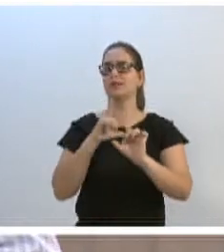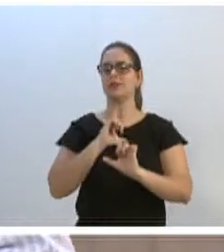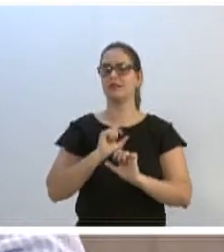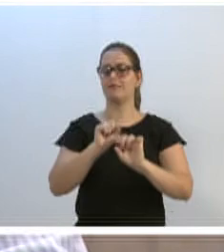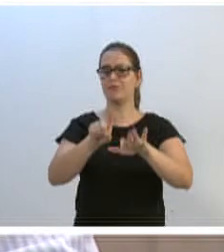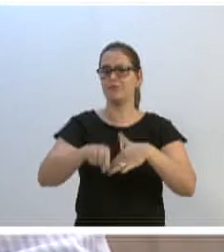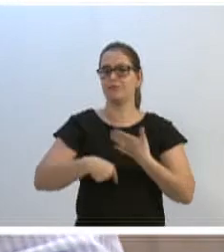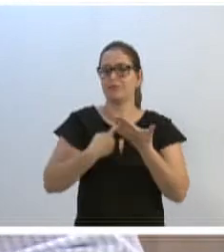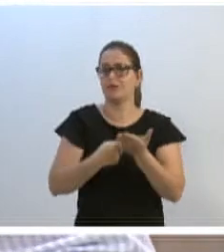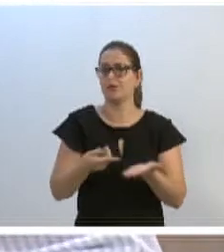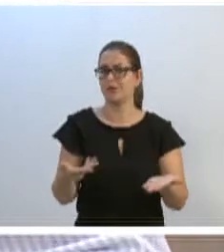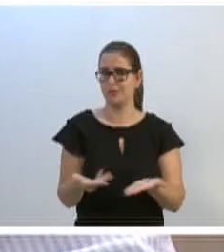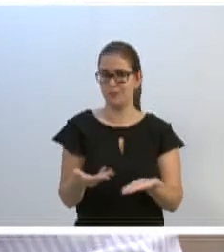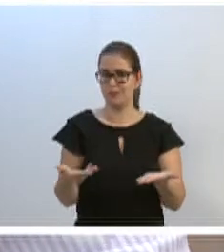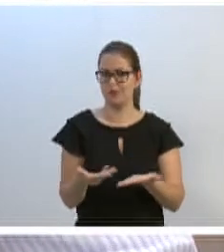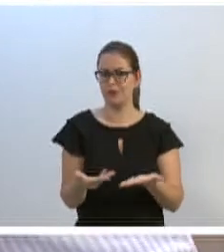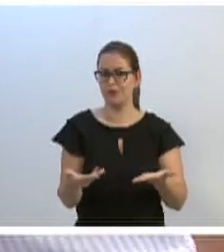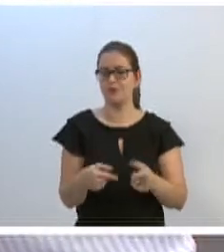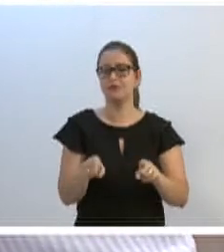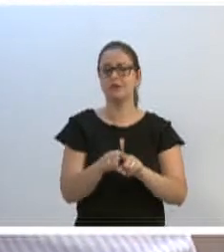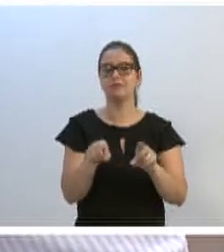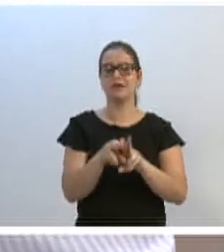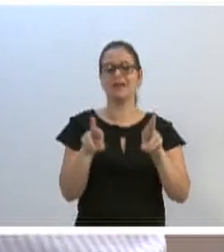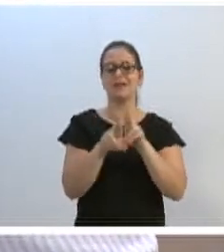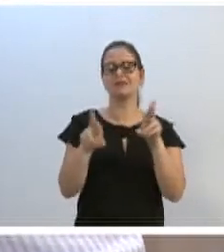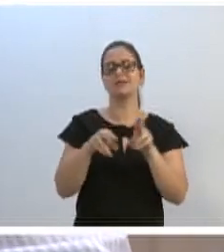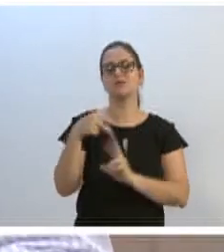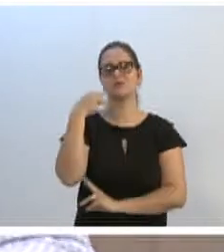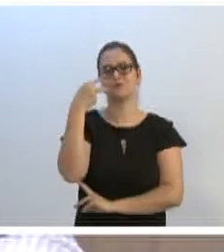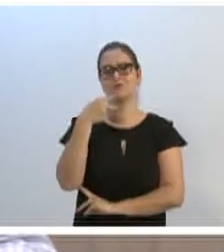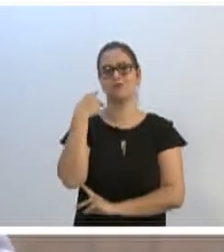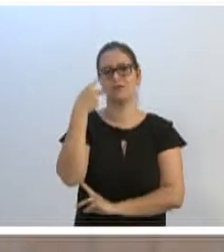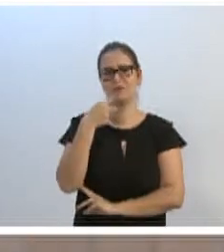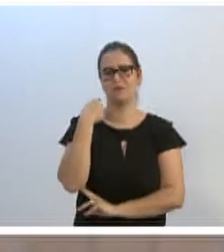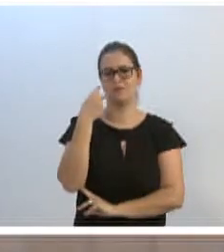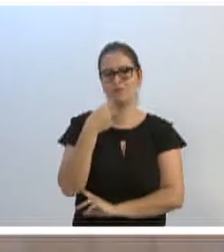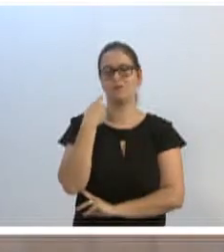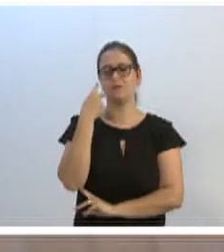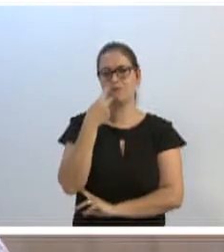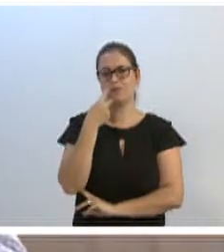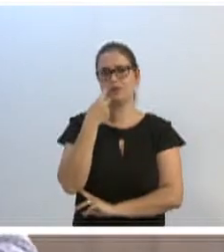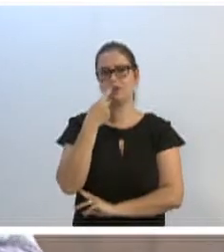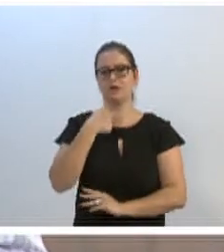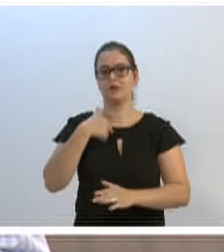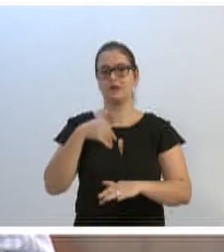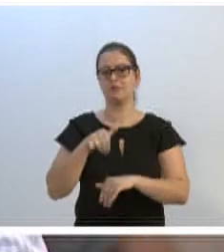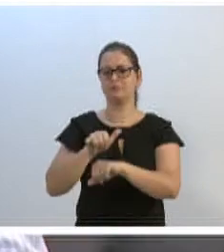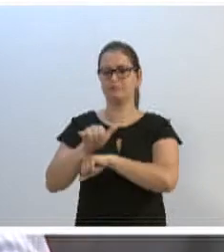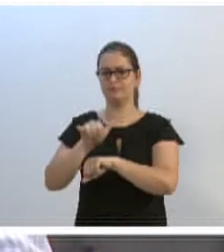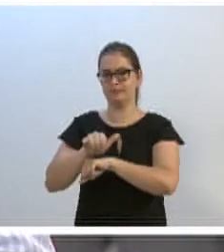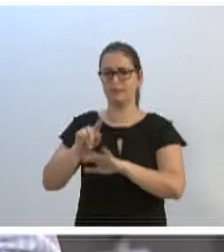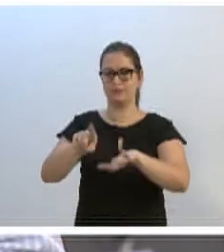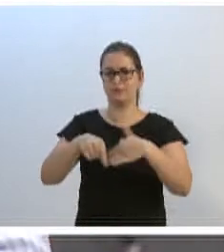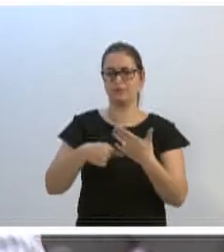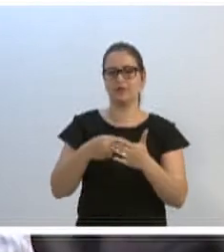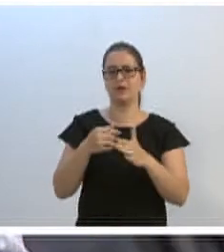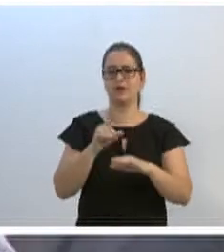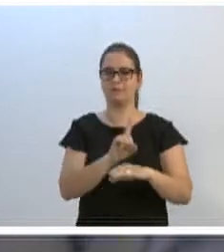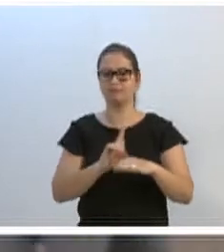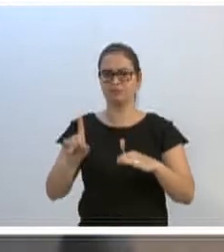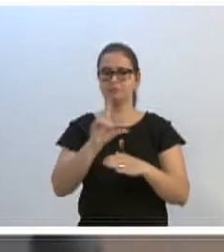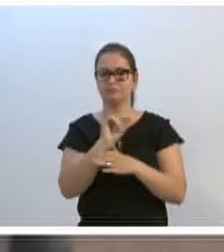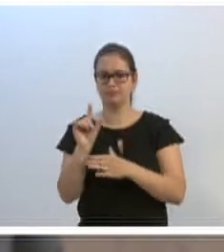na sessão de hoje. E com relação aos vereadores que se ausentaram da sessão, eu